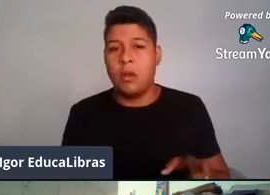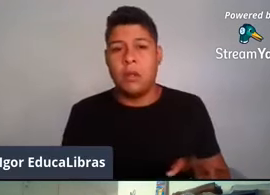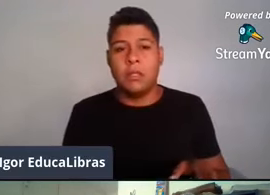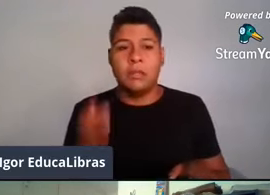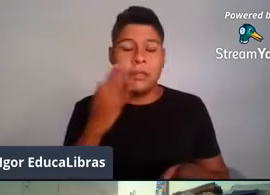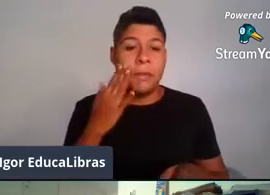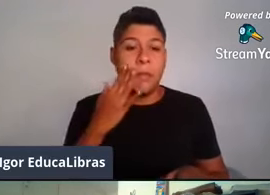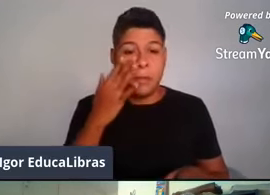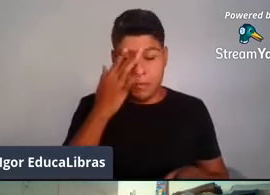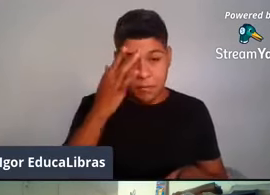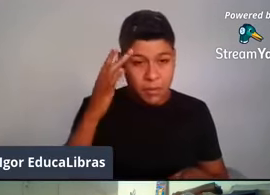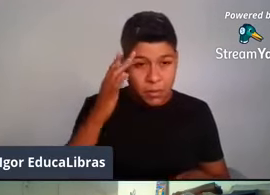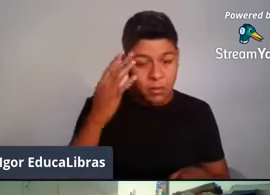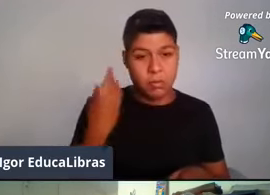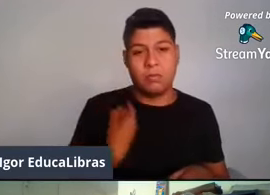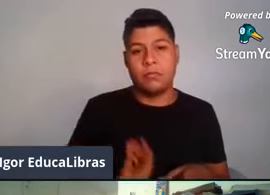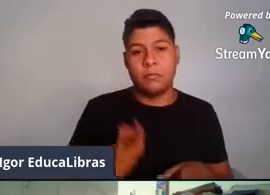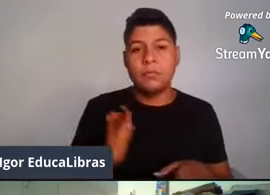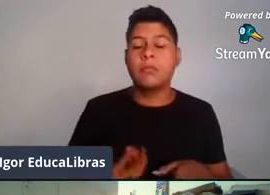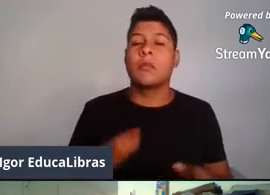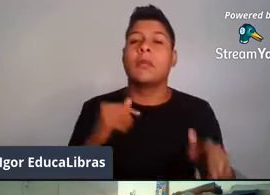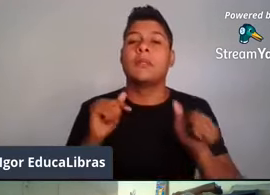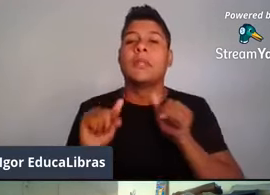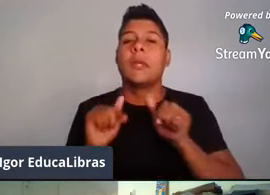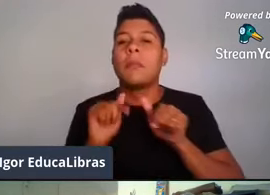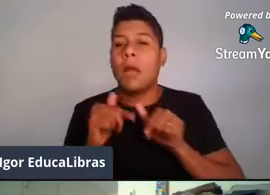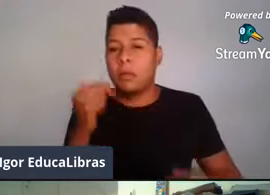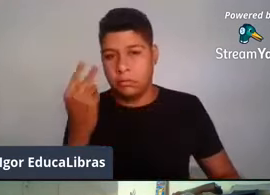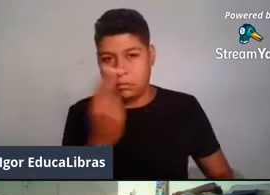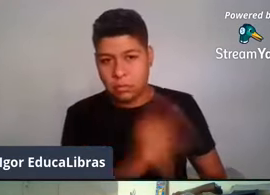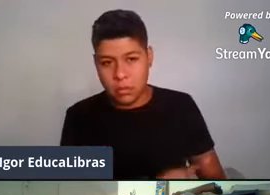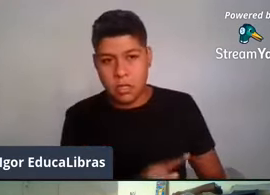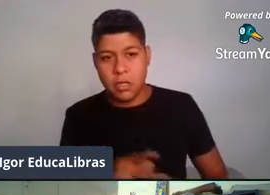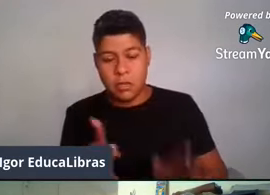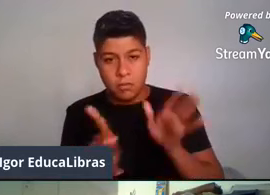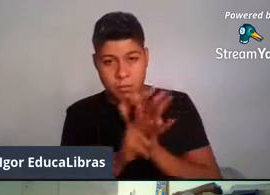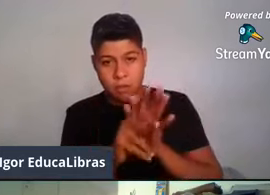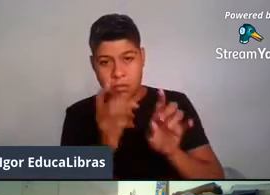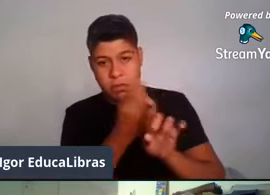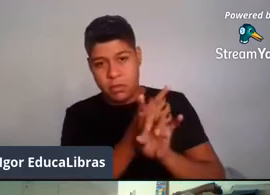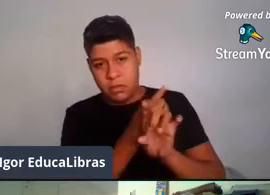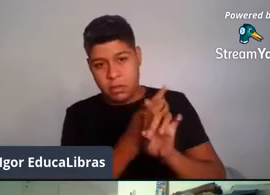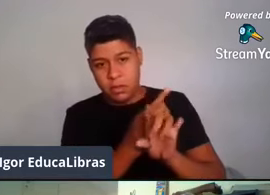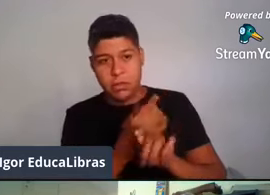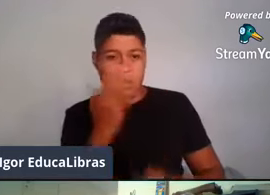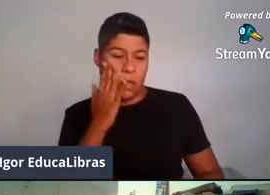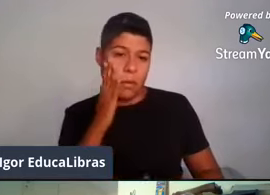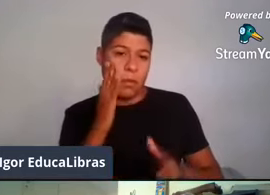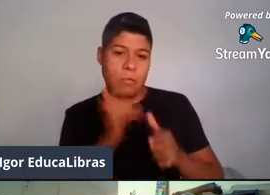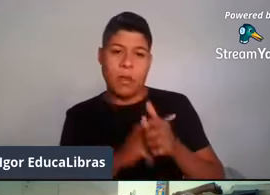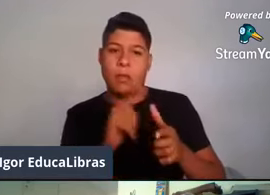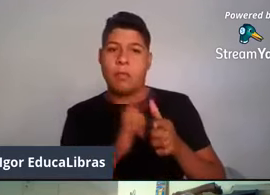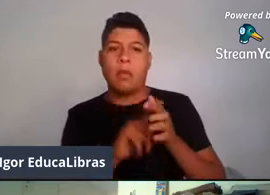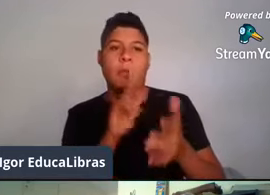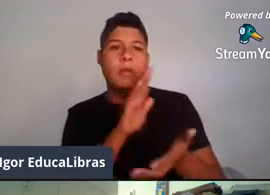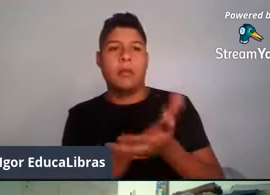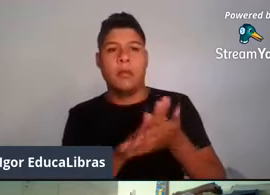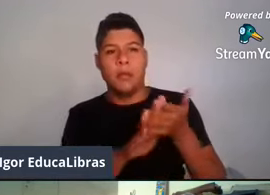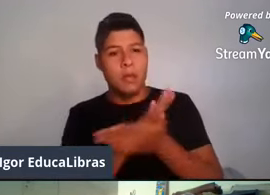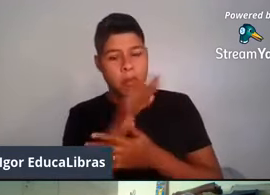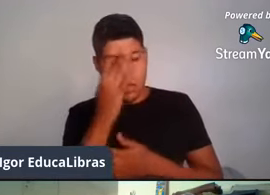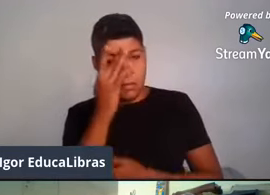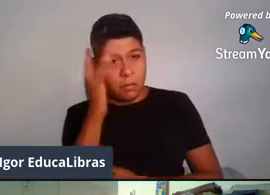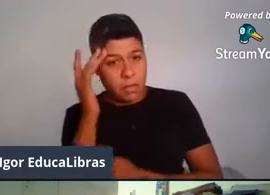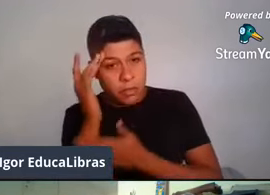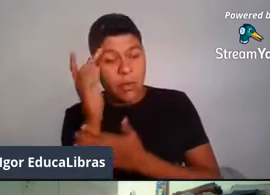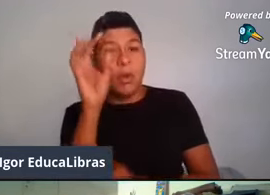essas pessoas, parte da sua jornada de trabalho é feita à distância, então não vejo problema nenhum das pessoas